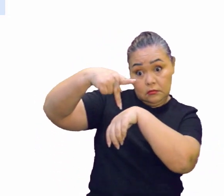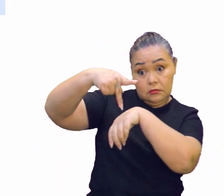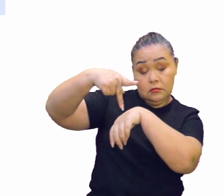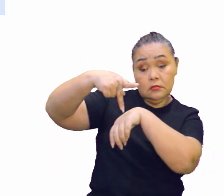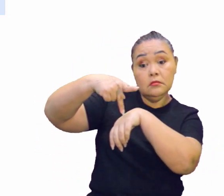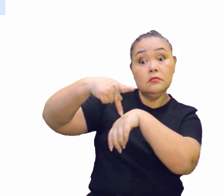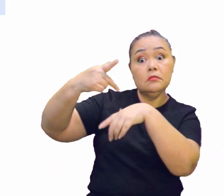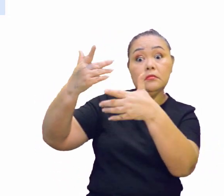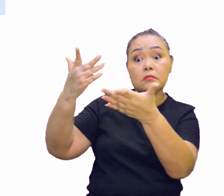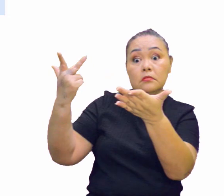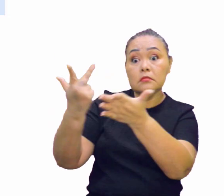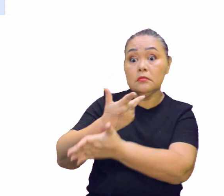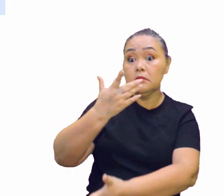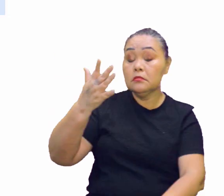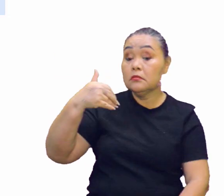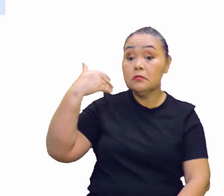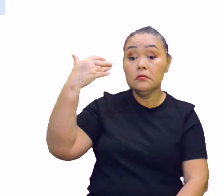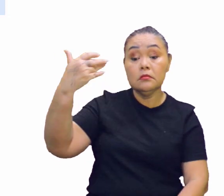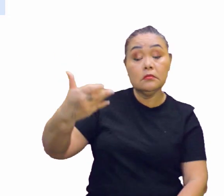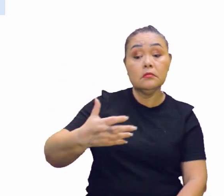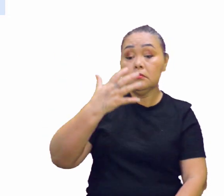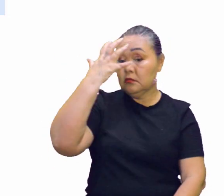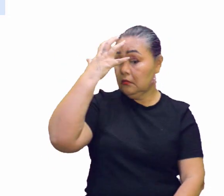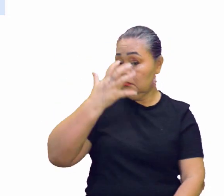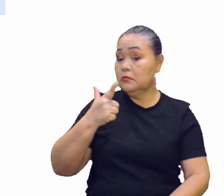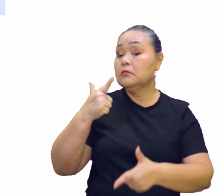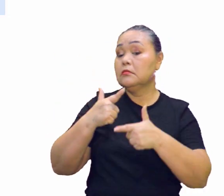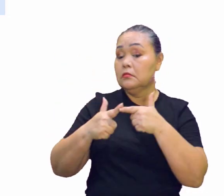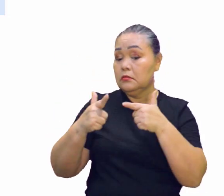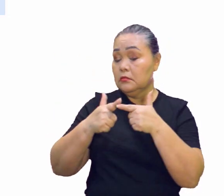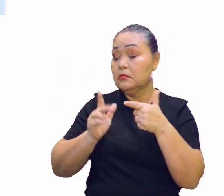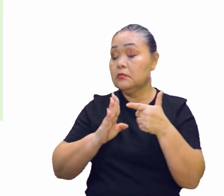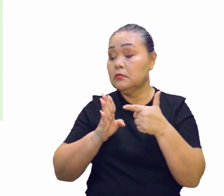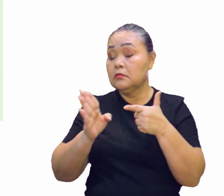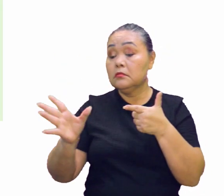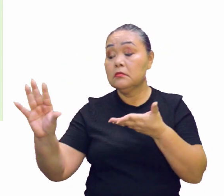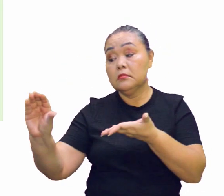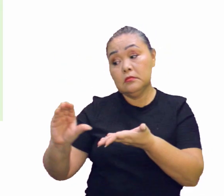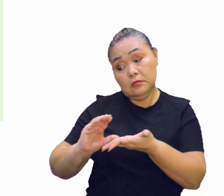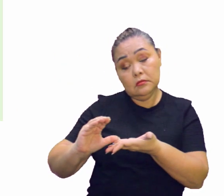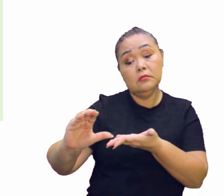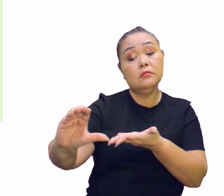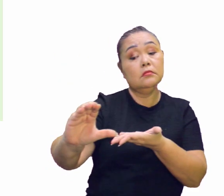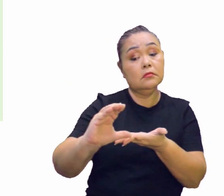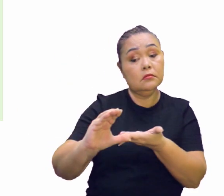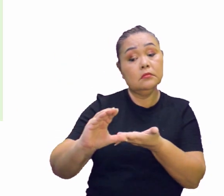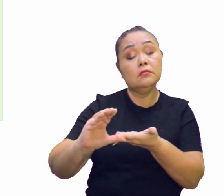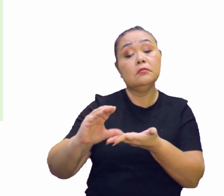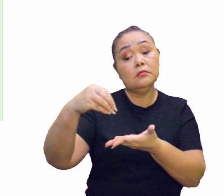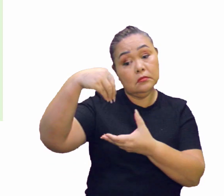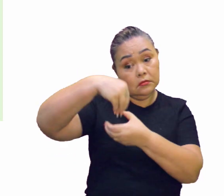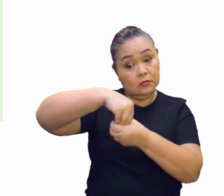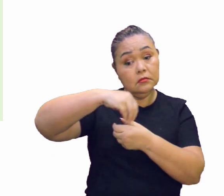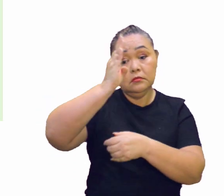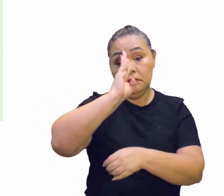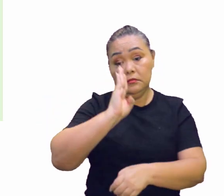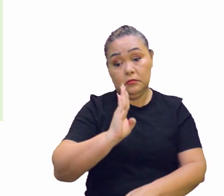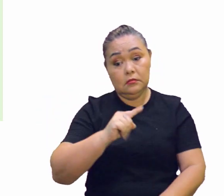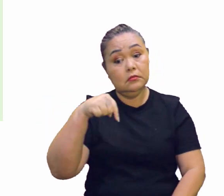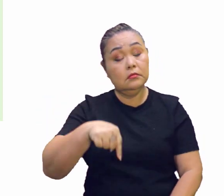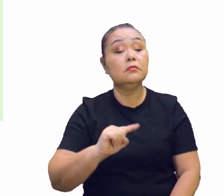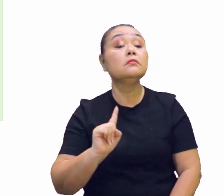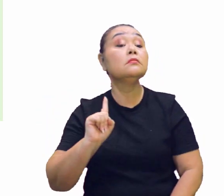internacional causa sérios problemas na questão de investimento na nossa economia,